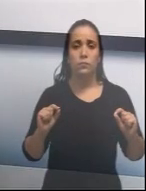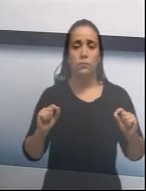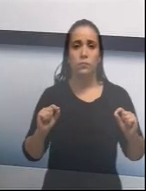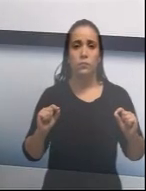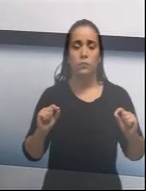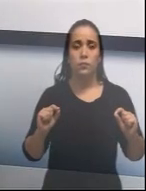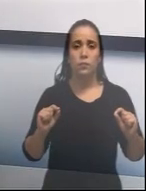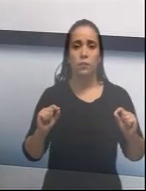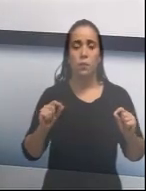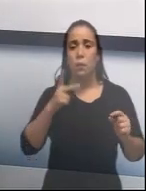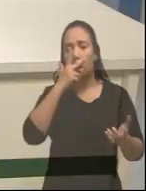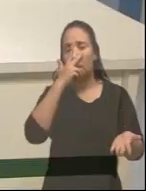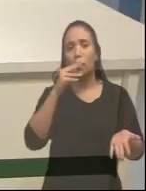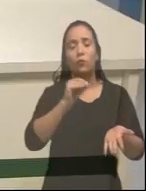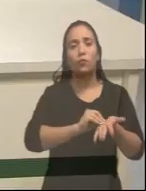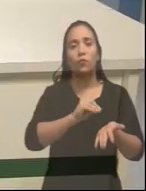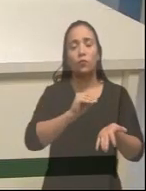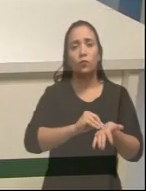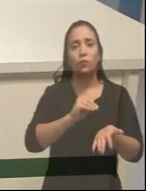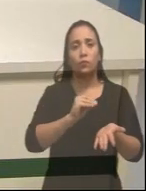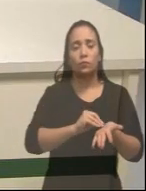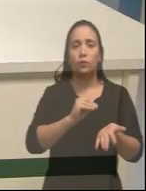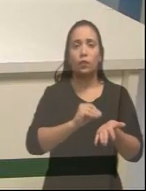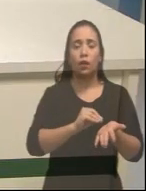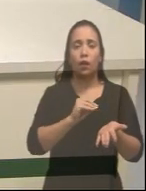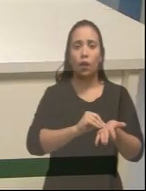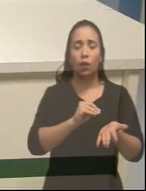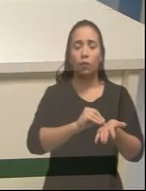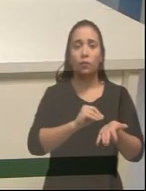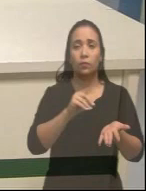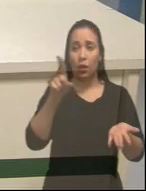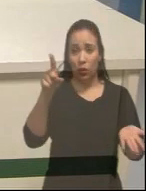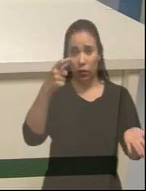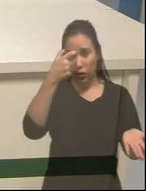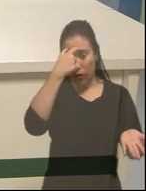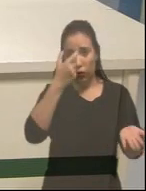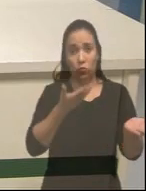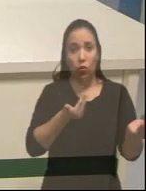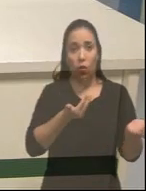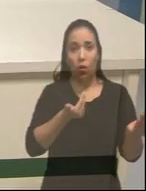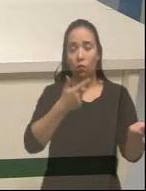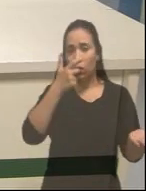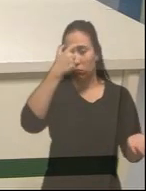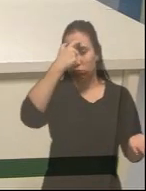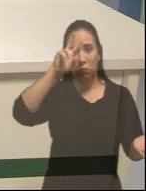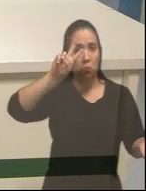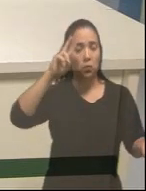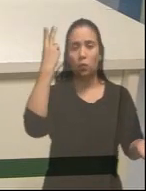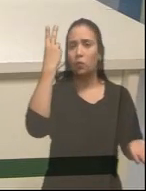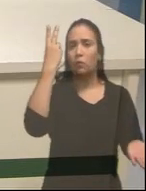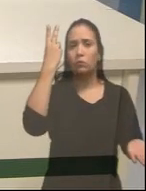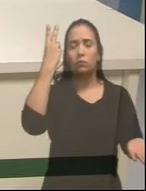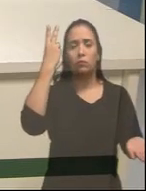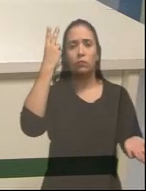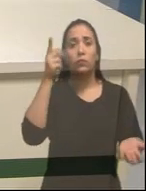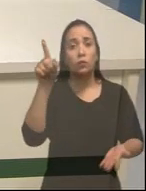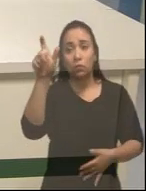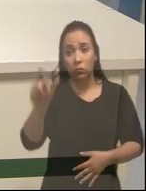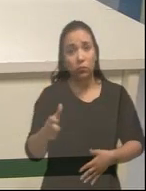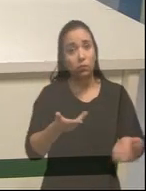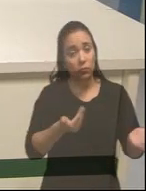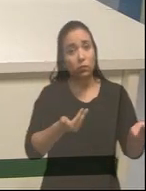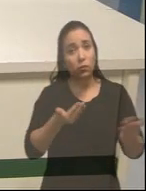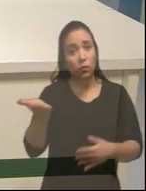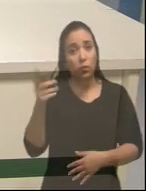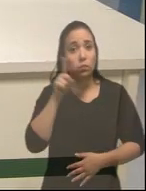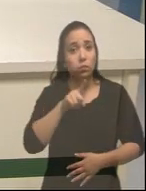o desequilíbrio emocional de um jovem e levou àquela tragédia. E aqui são jovens... Que isso